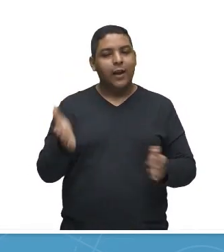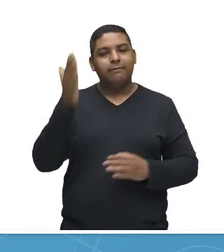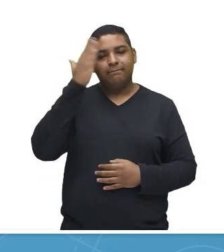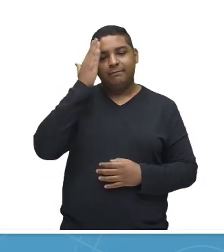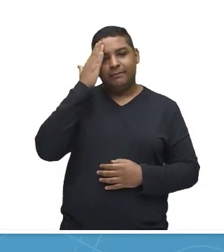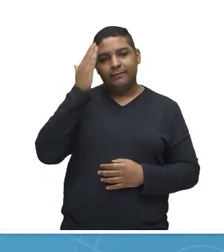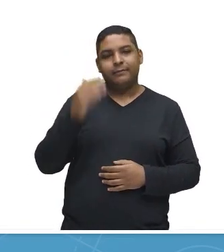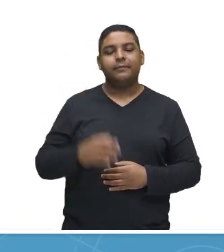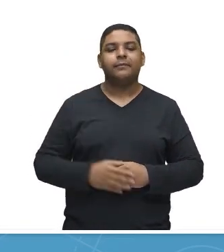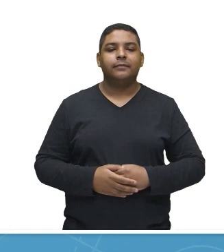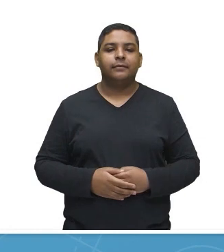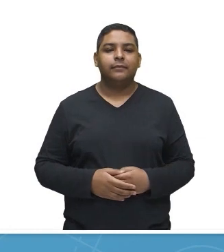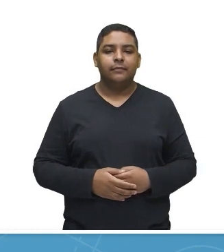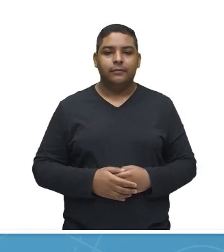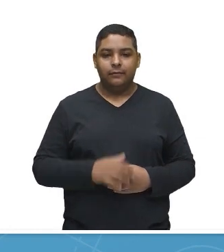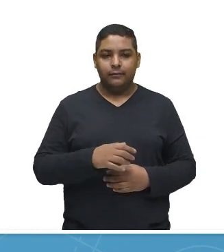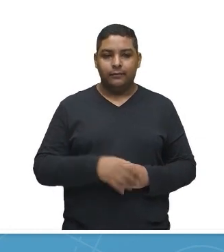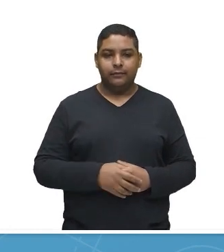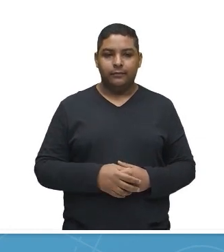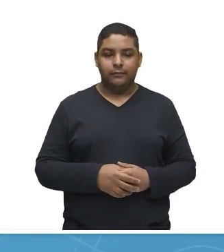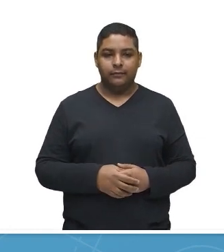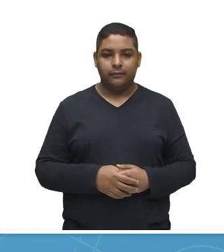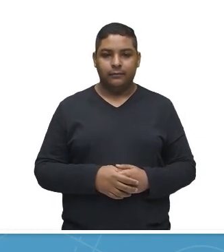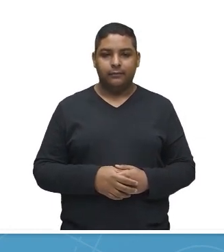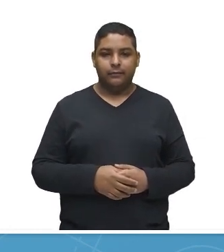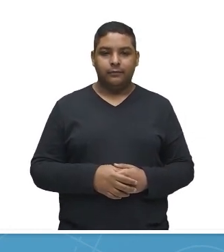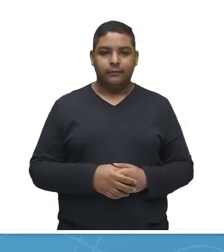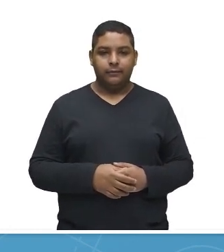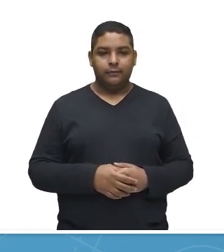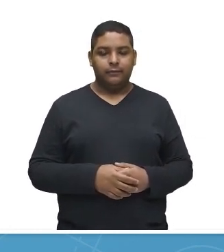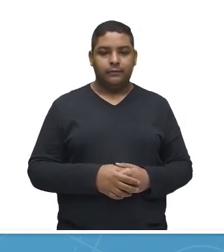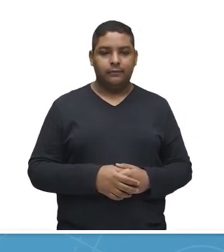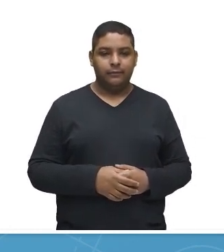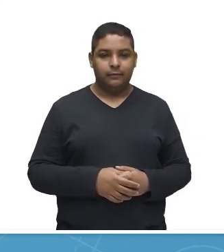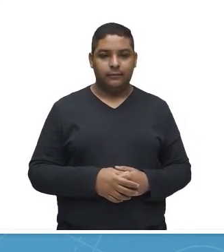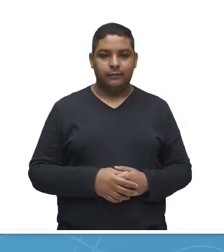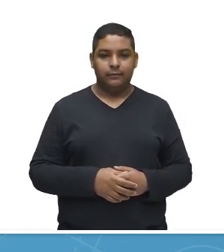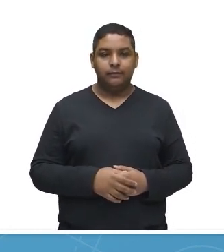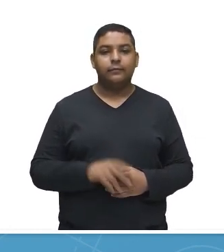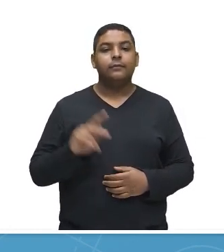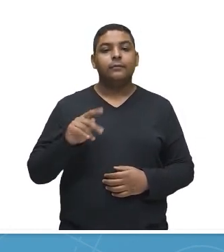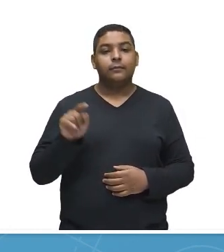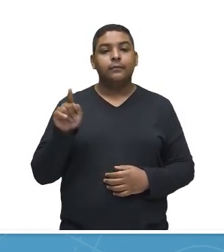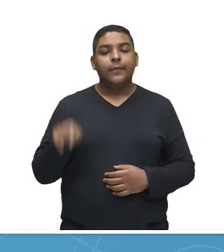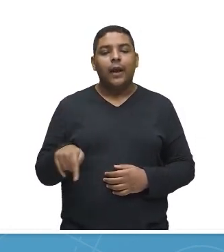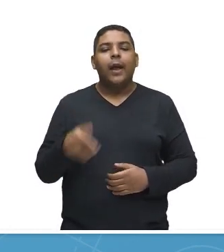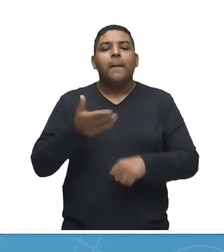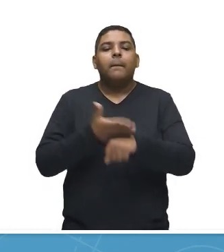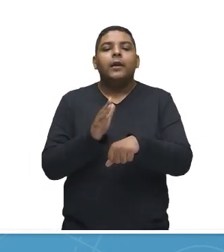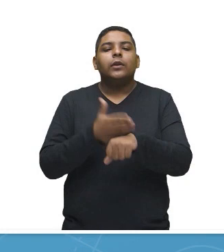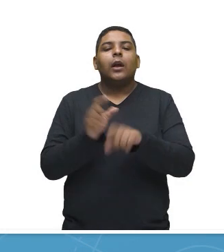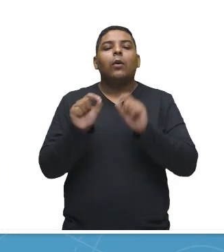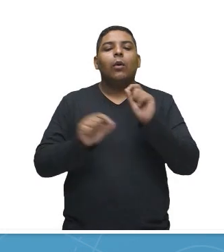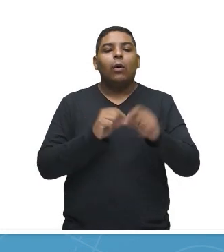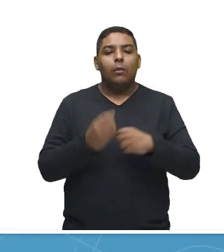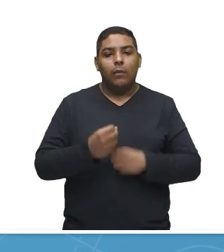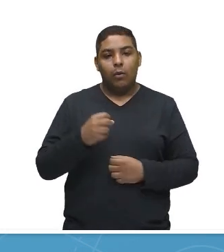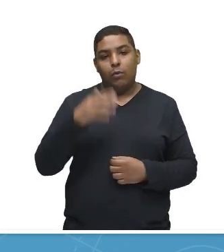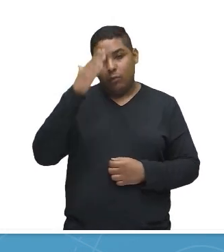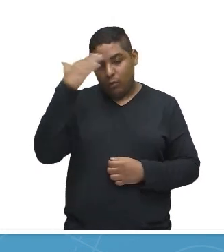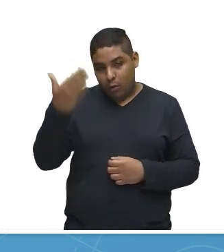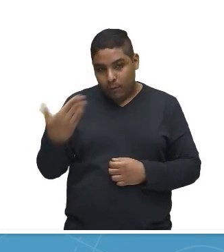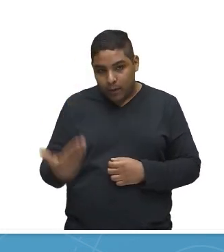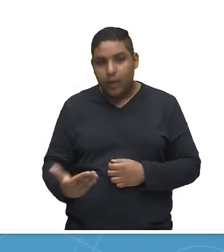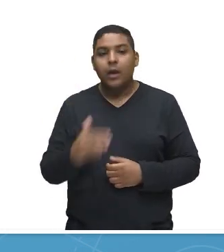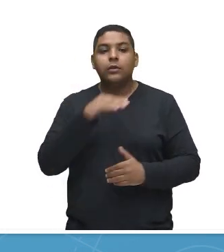ao gabarito? Olha só, o gabarito diz assim: o uca-uca é praticado durante o Quarupi, que